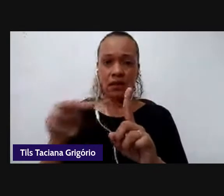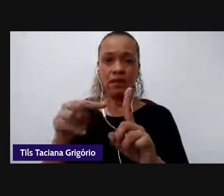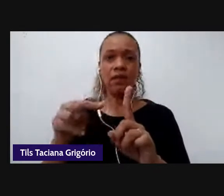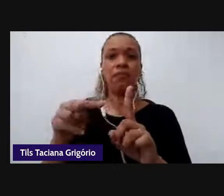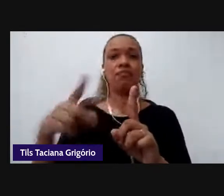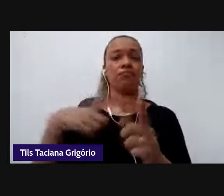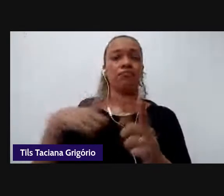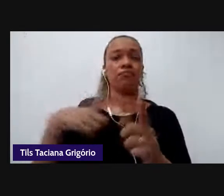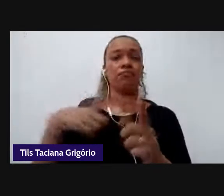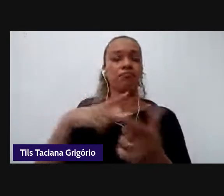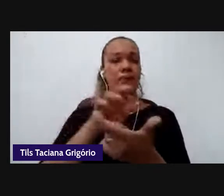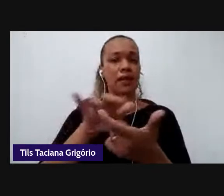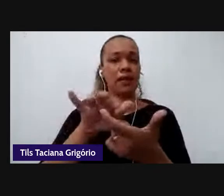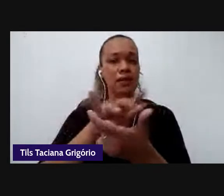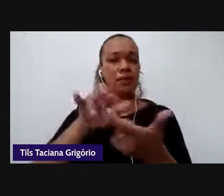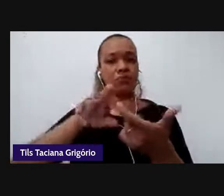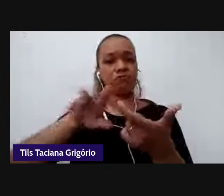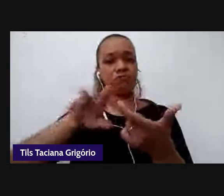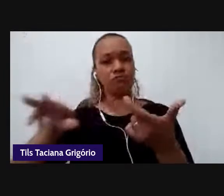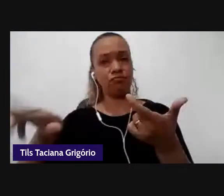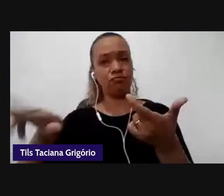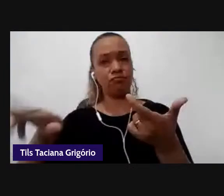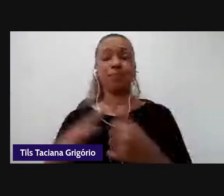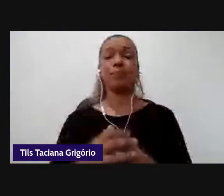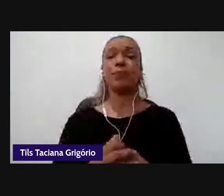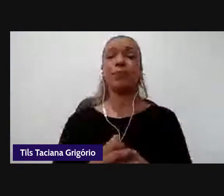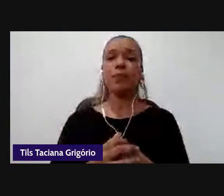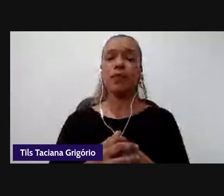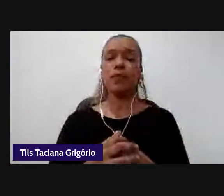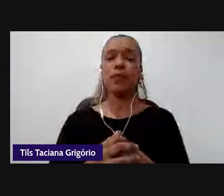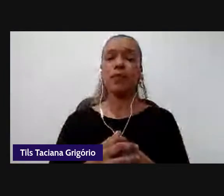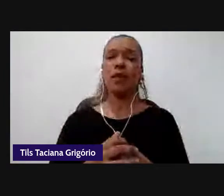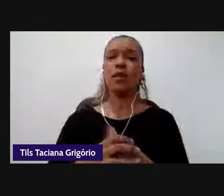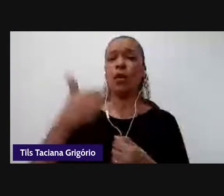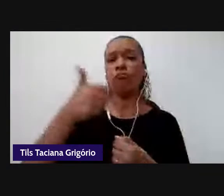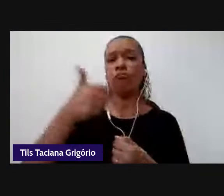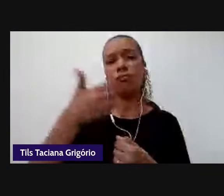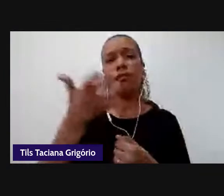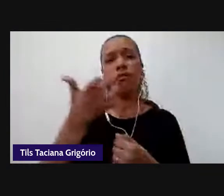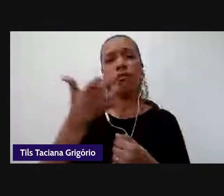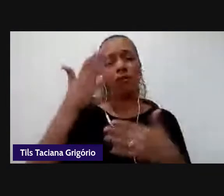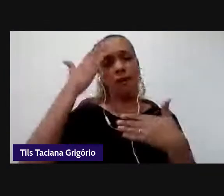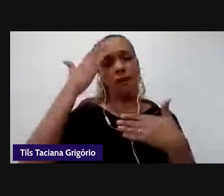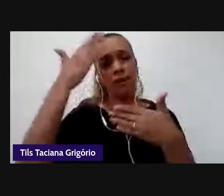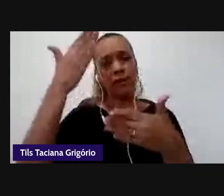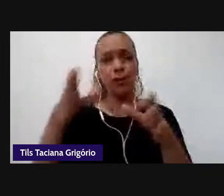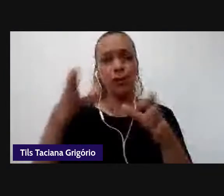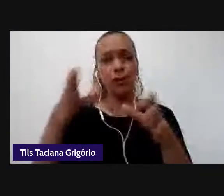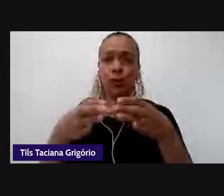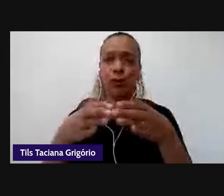palavra, apresentar a professora, fazer alguns agradecimentos, primeiro ao Grupo Gedeal,